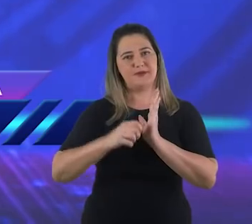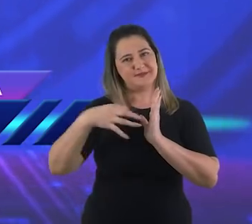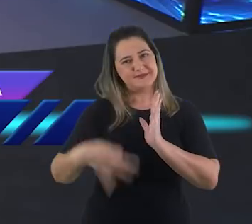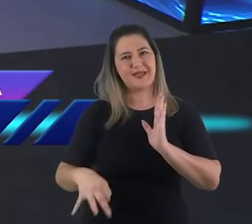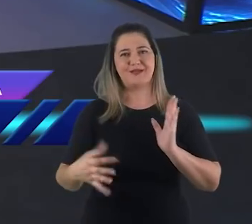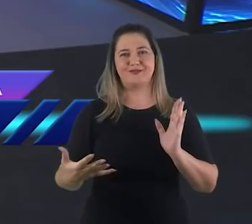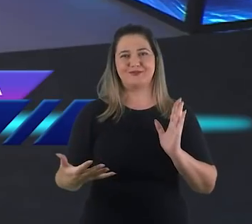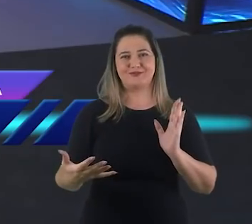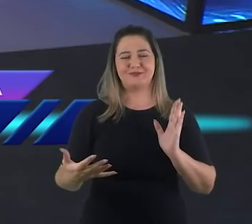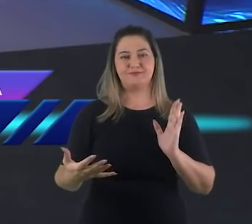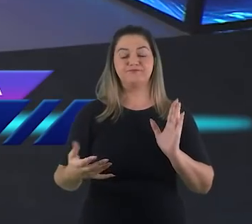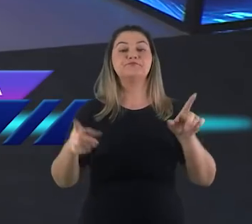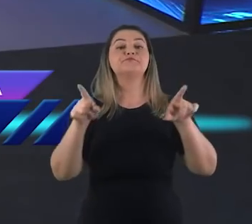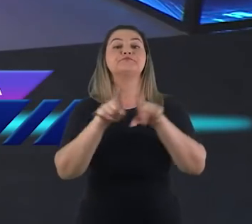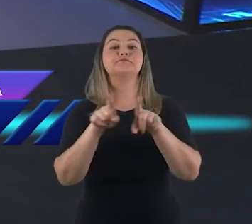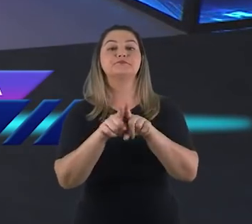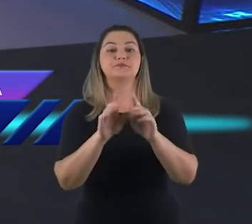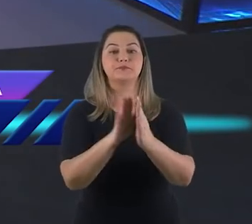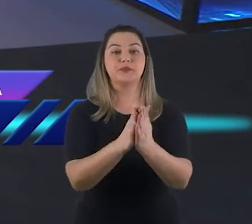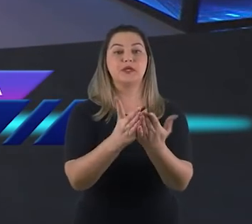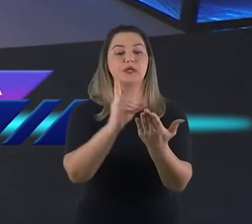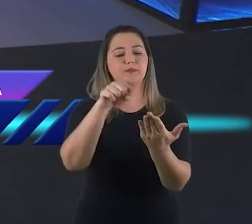é que é um livro atual.